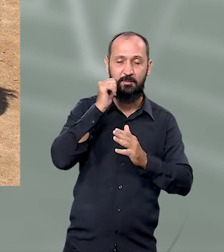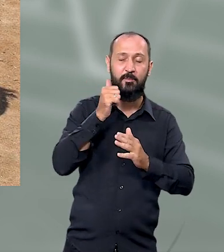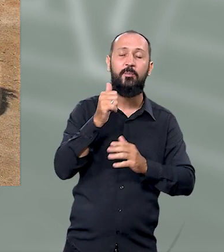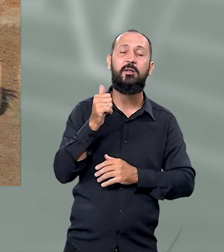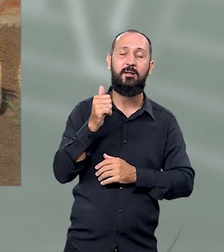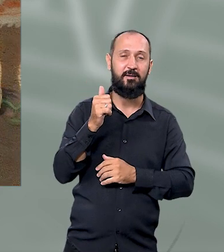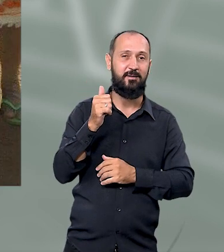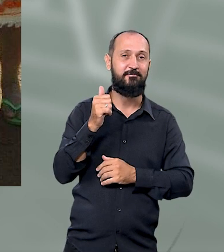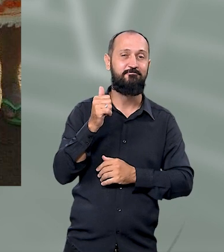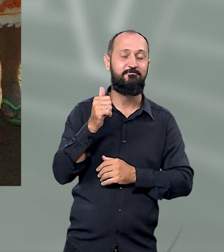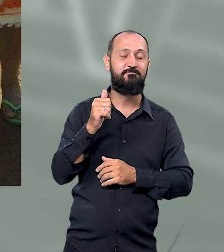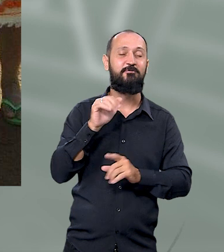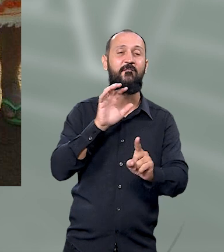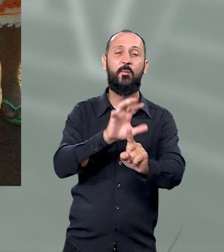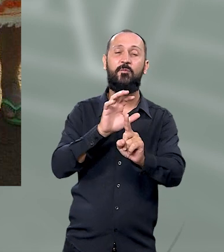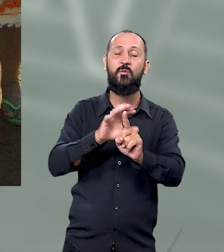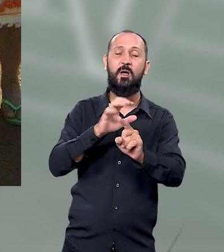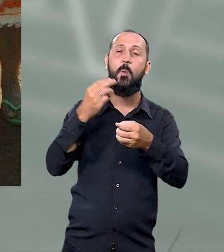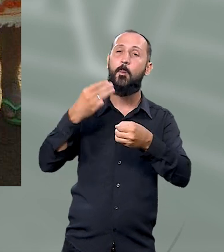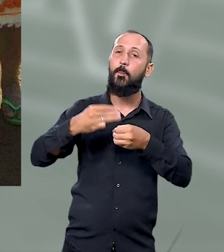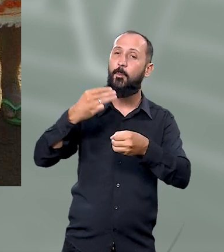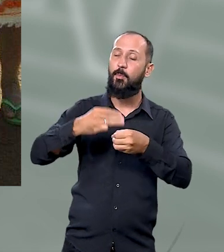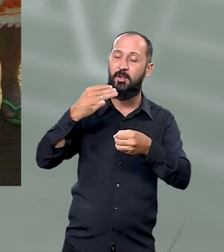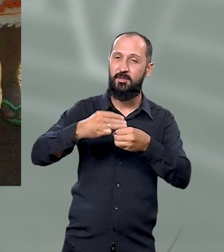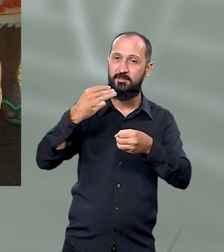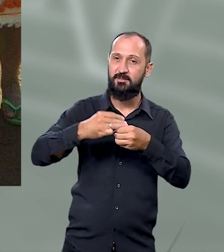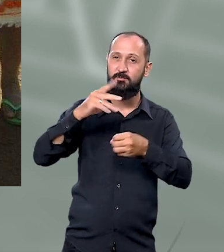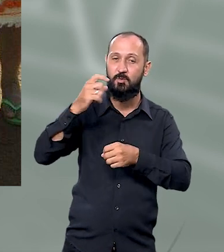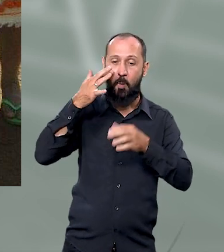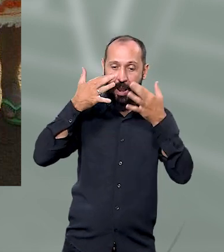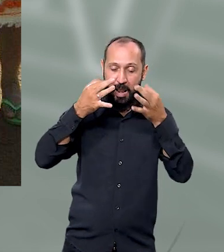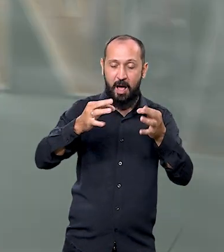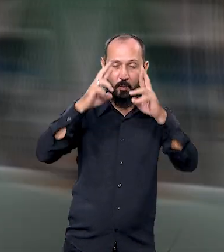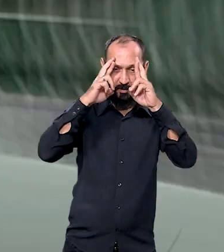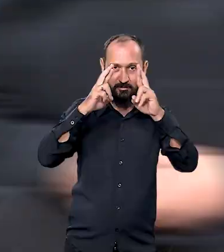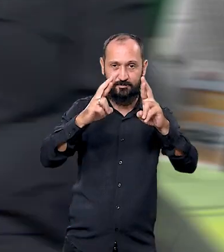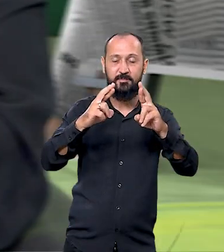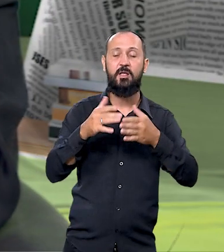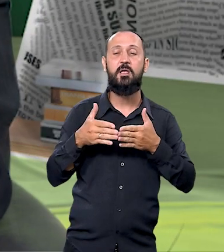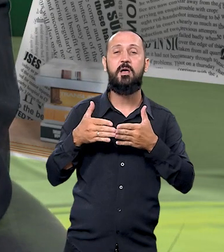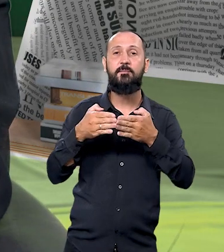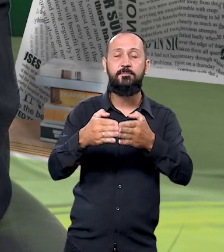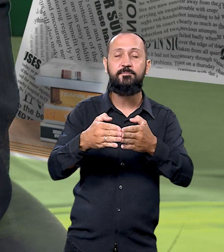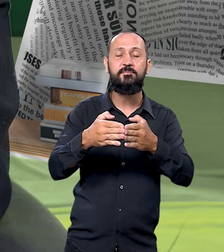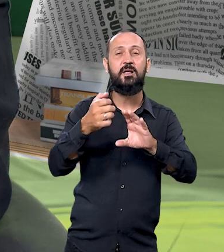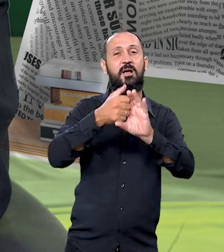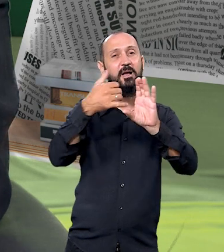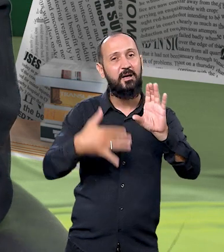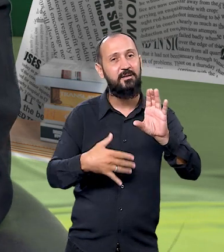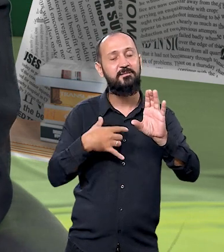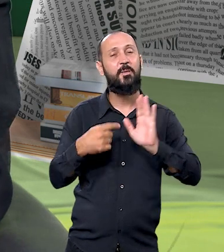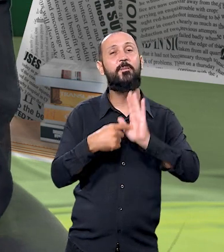Dourados de olhar de uma forma com mais responsabilidade para esse público. E em Corumbá tem uma característica também que tem que ser ressaltada, que são as